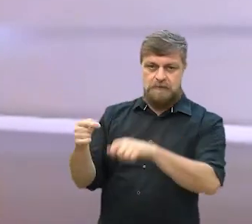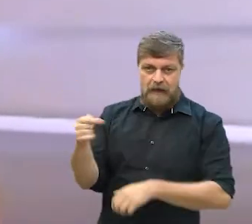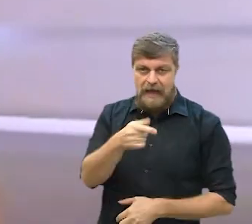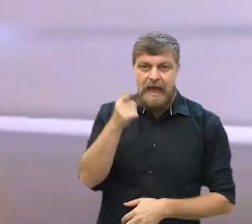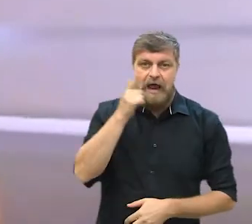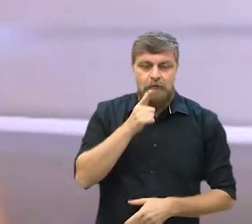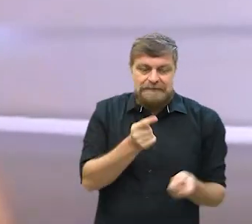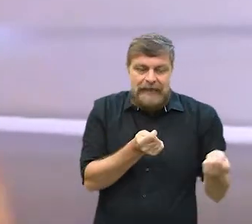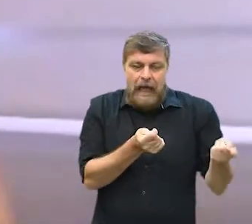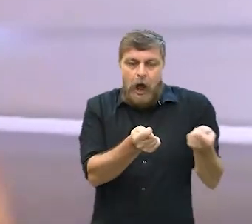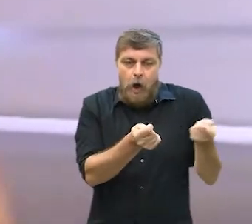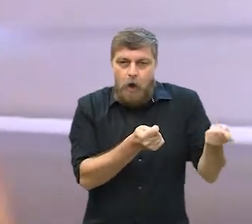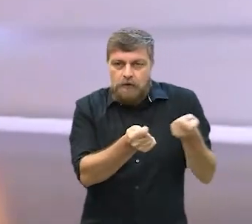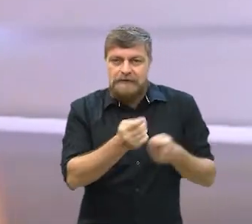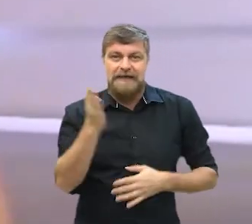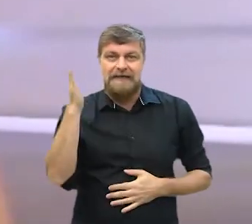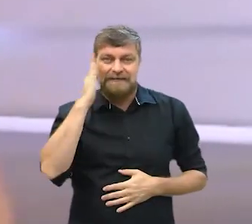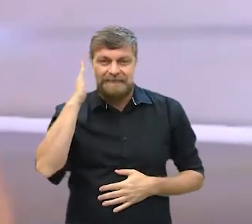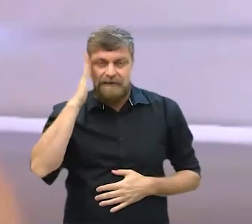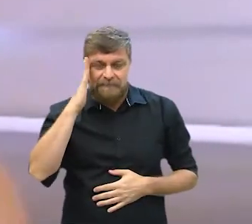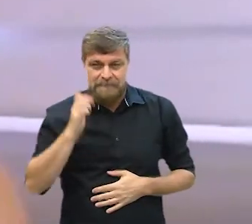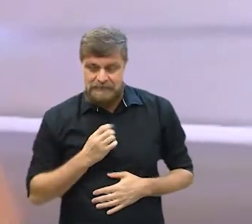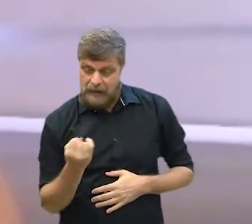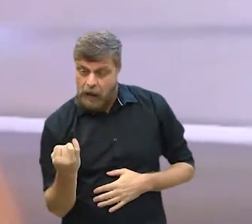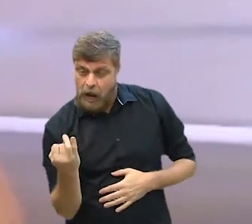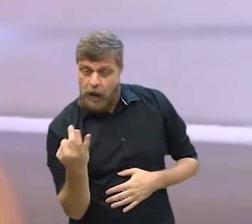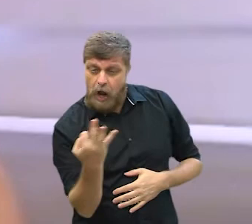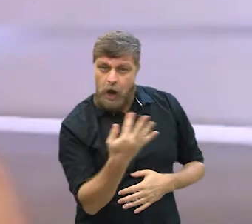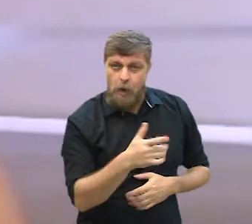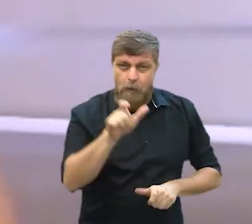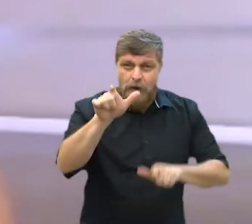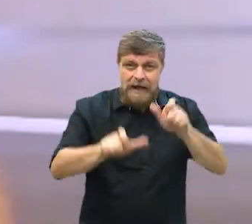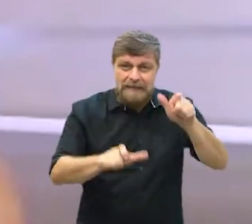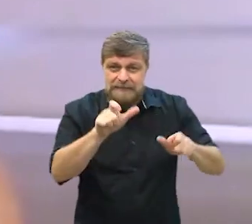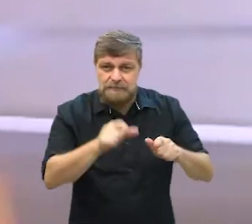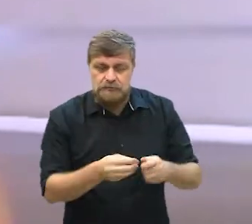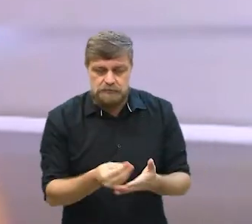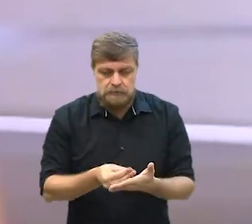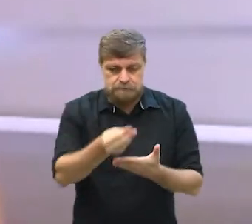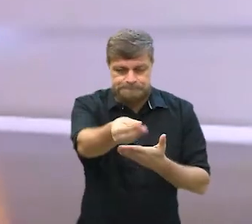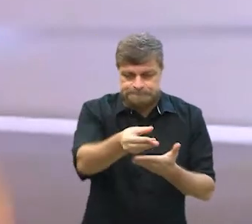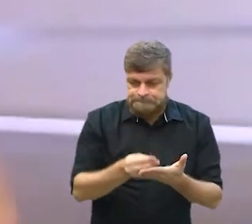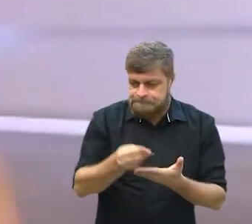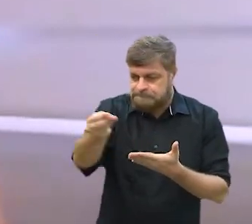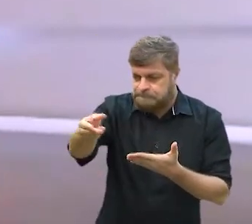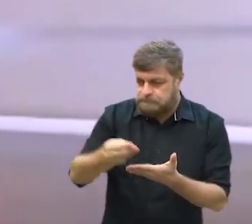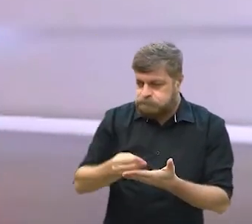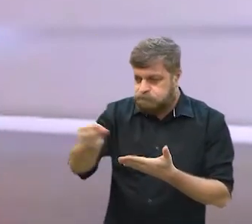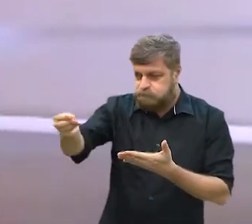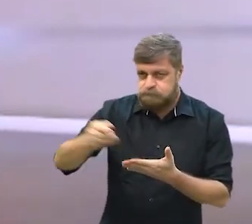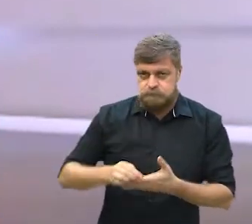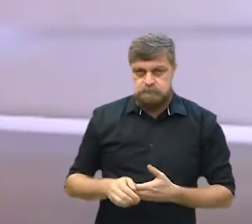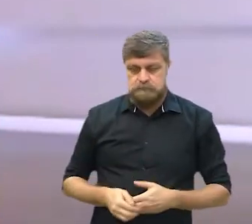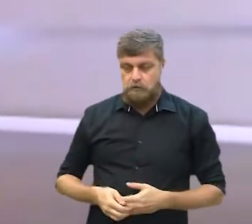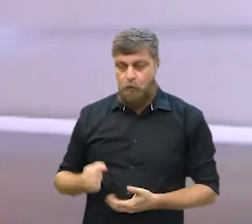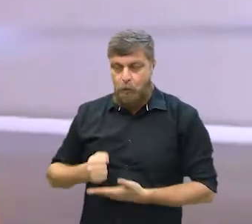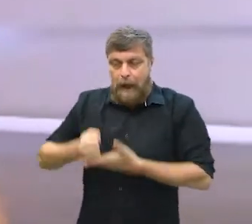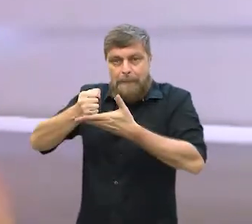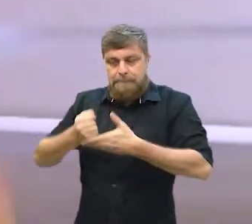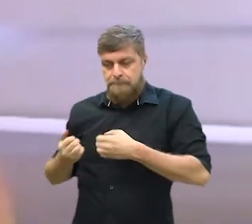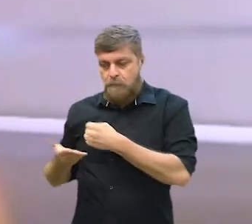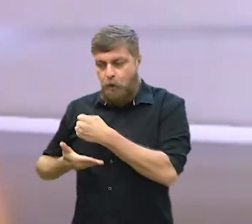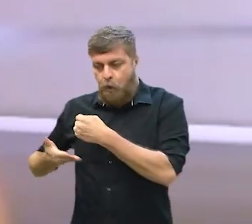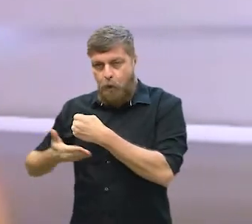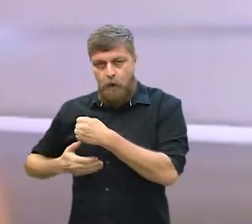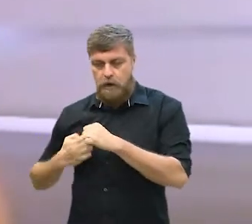pessoas. Então, ele consegue controlar não só o fluxo, mas a quantidade que está sendo servida com o benefício Primeira Mesa.